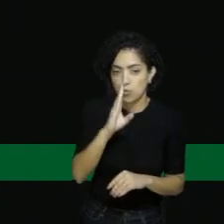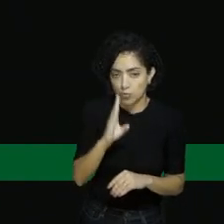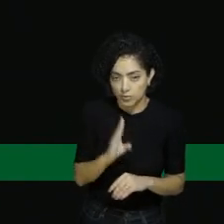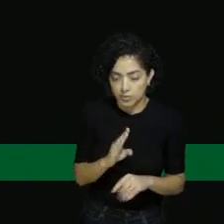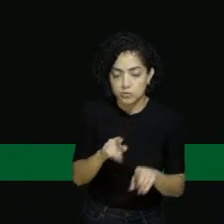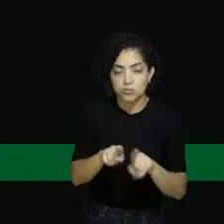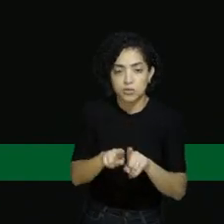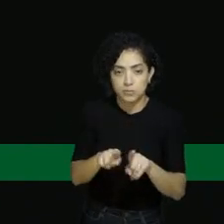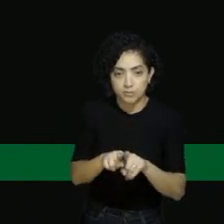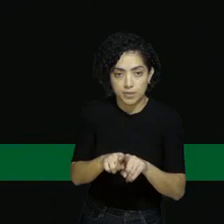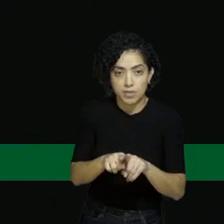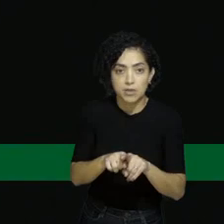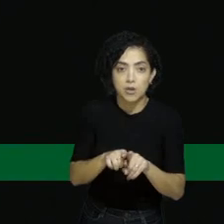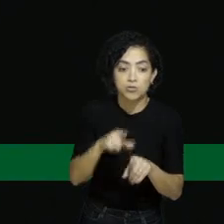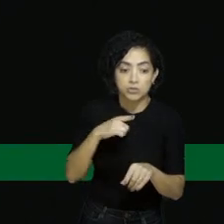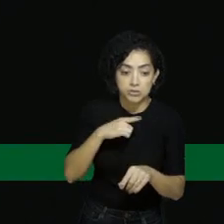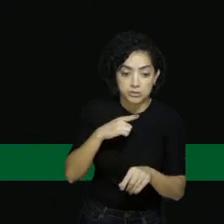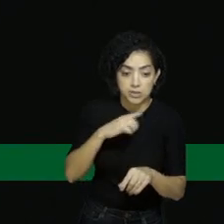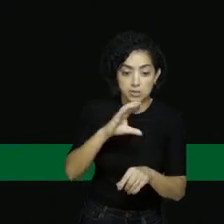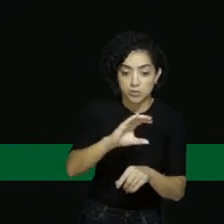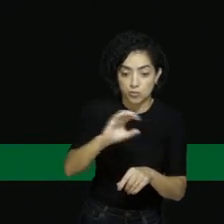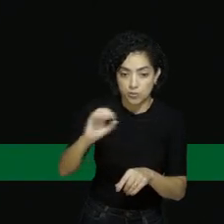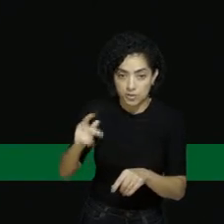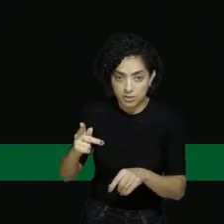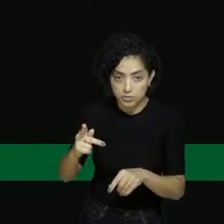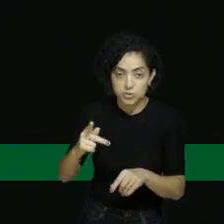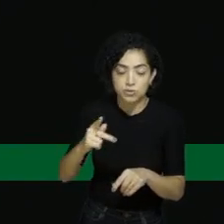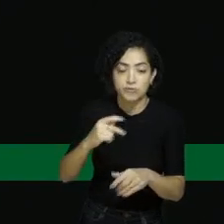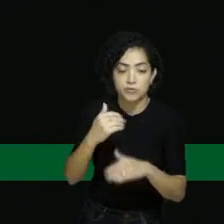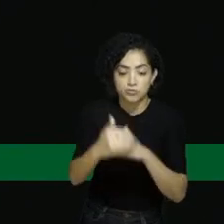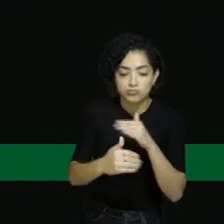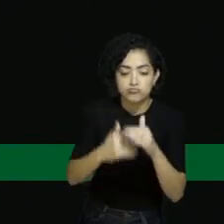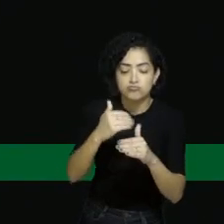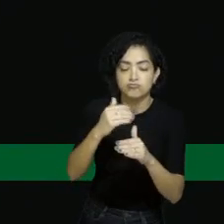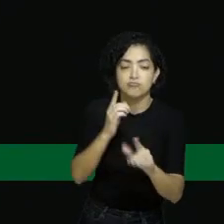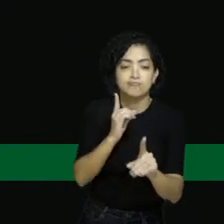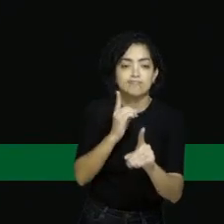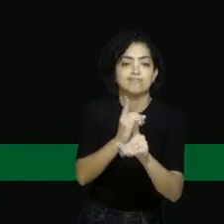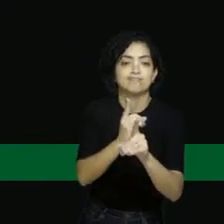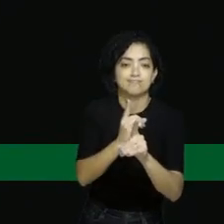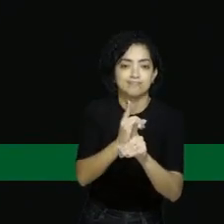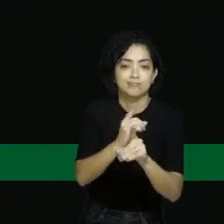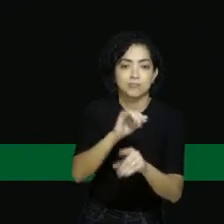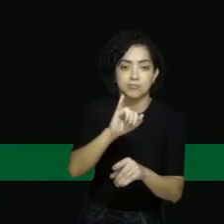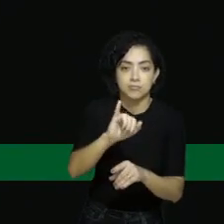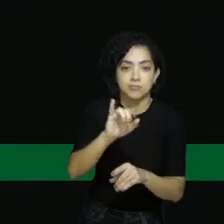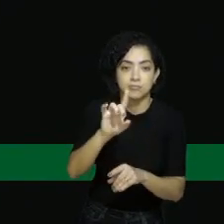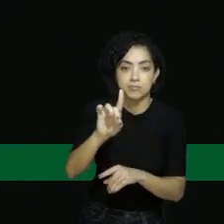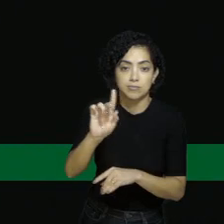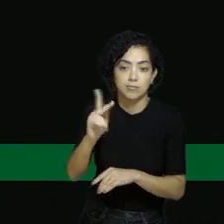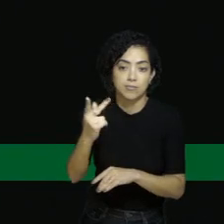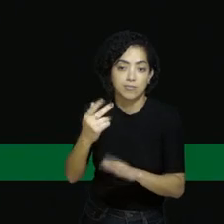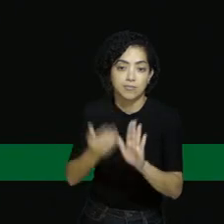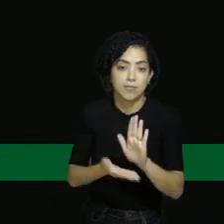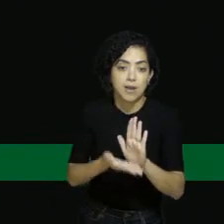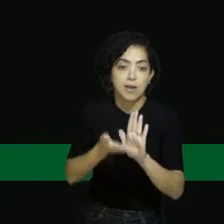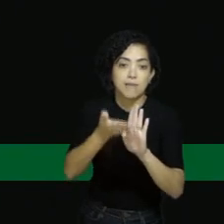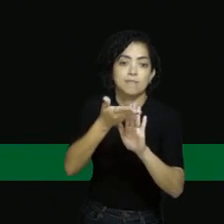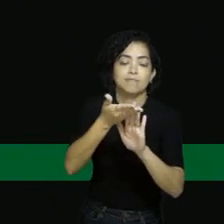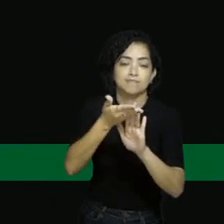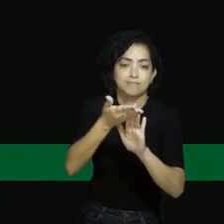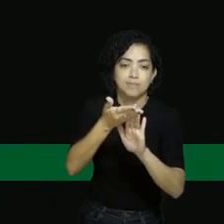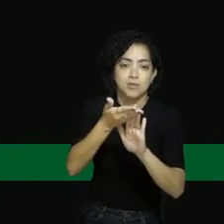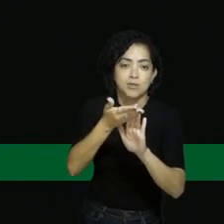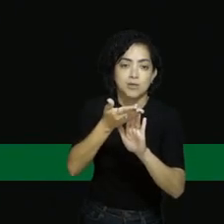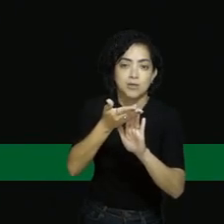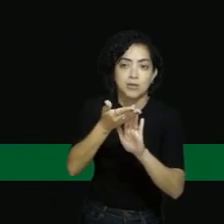aonde tivermos cooperativas desenvolvidas, nós vamos encontrar um IDH superior aos locais